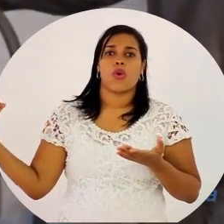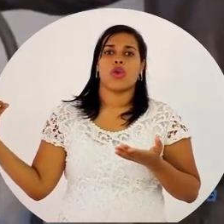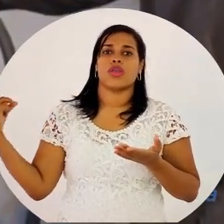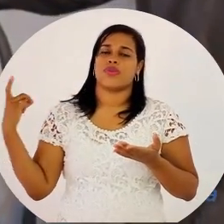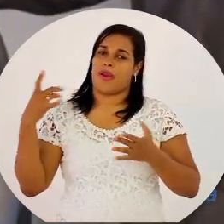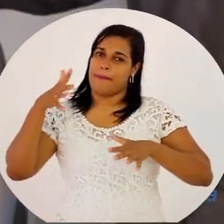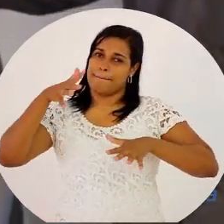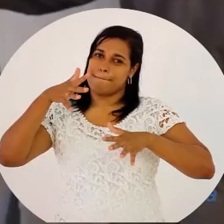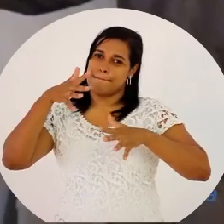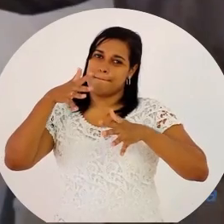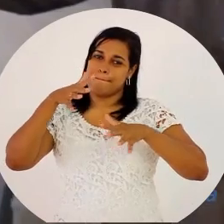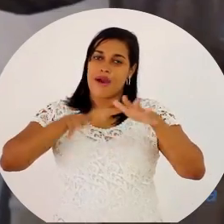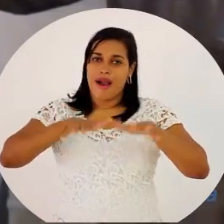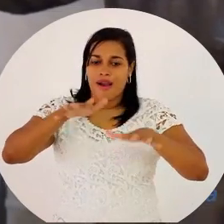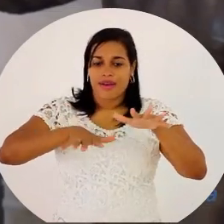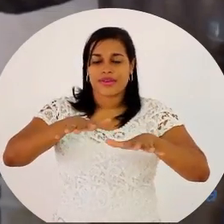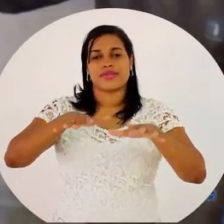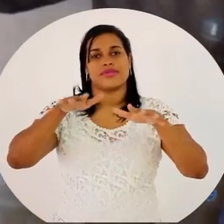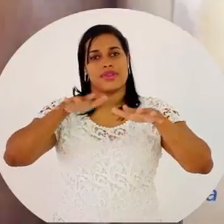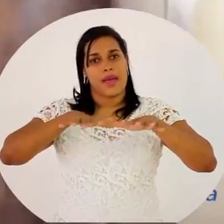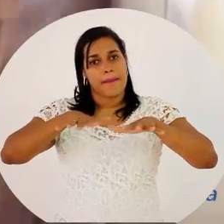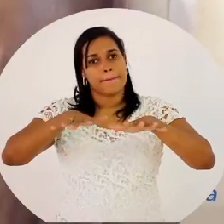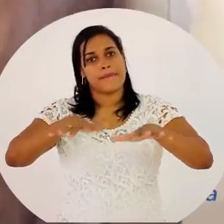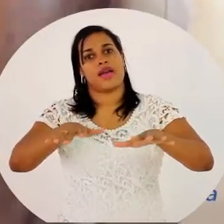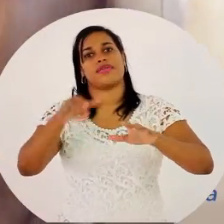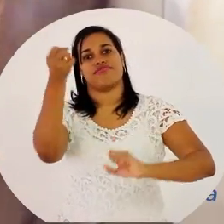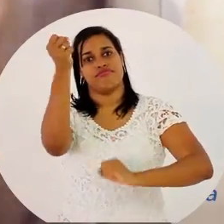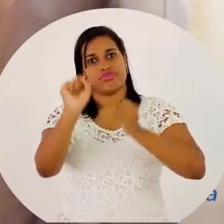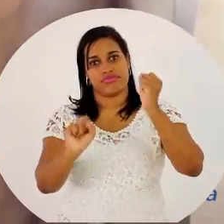a máquina. É o motor que emite aquele ruído.